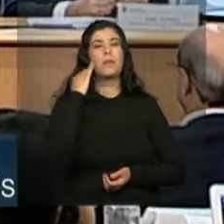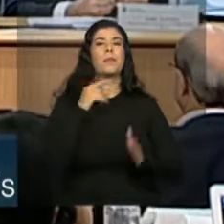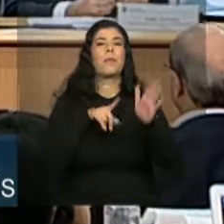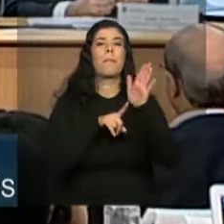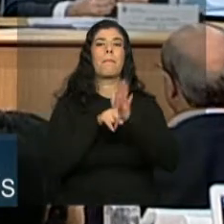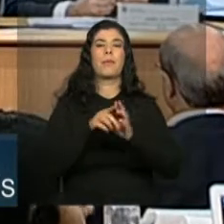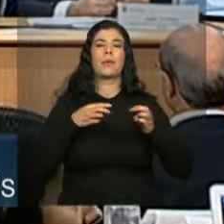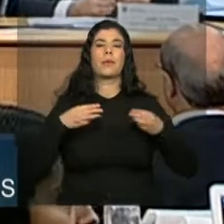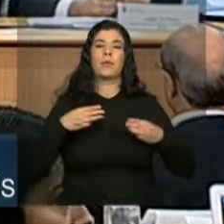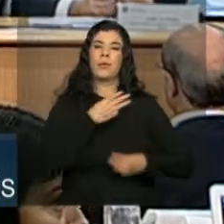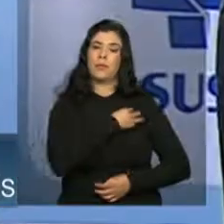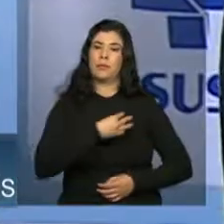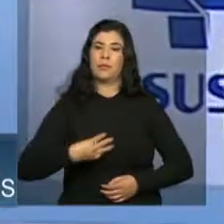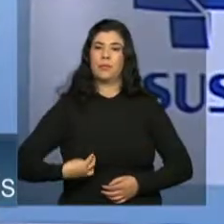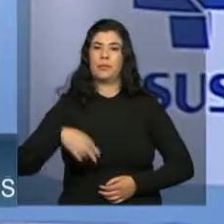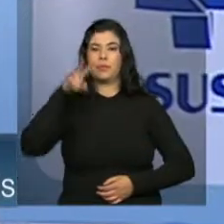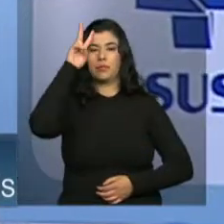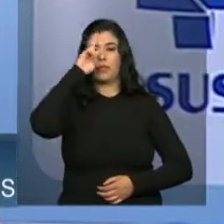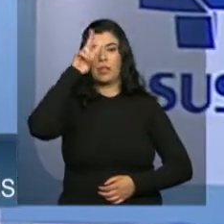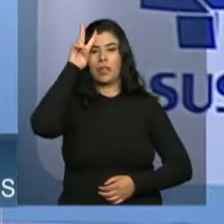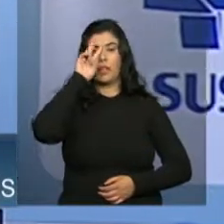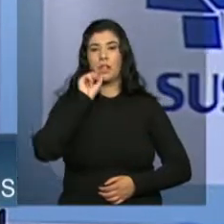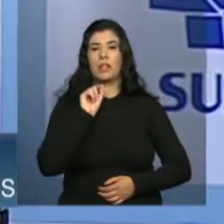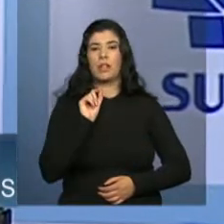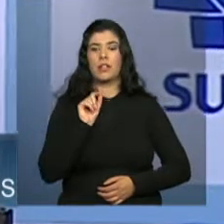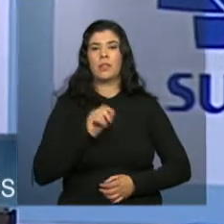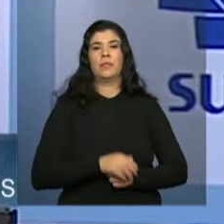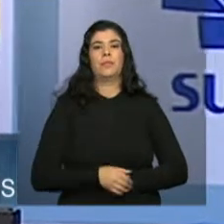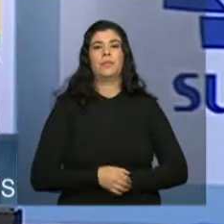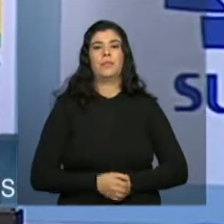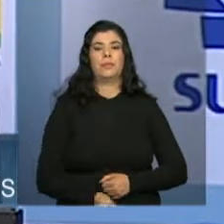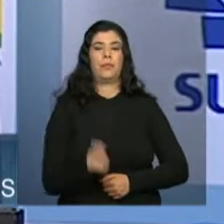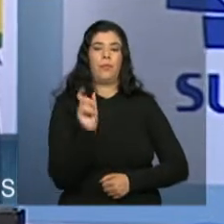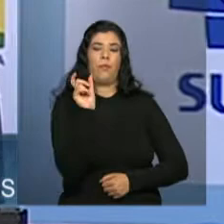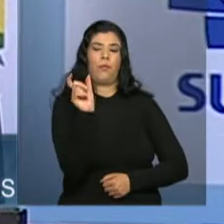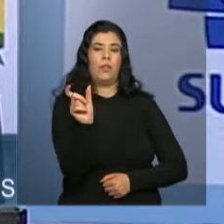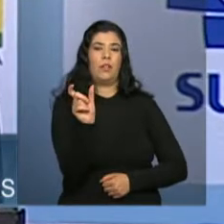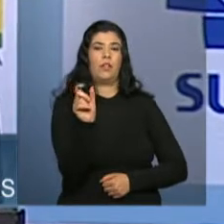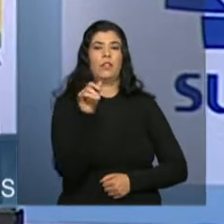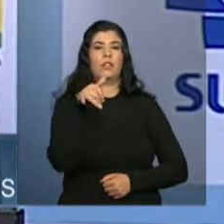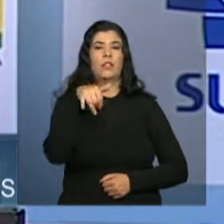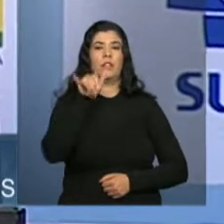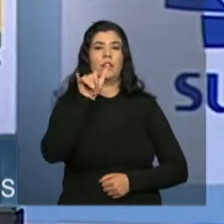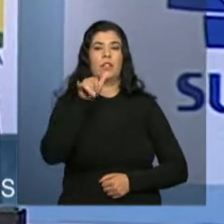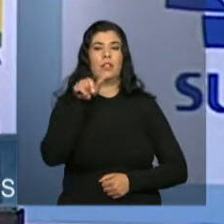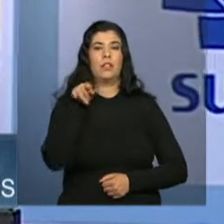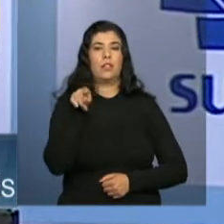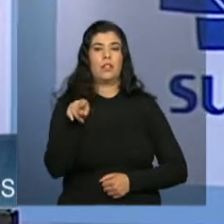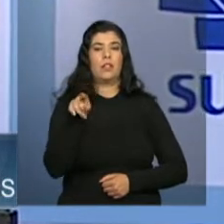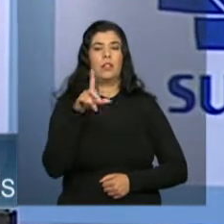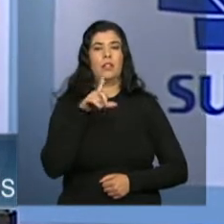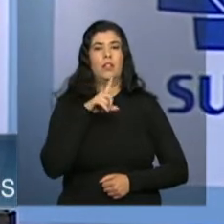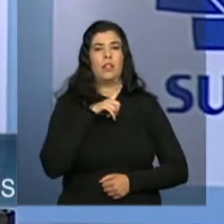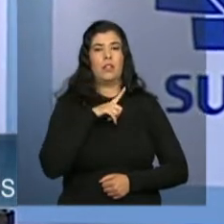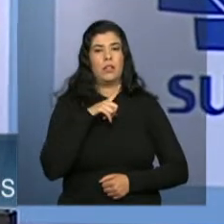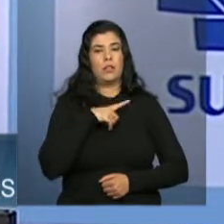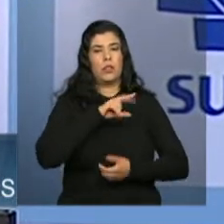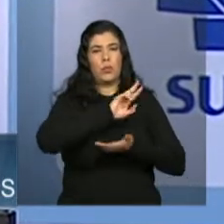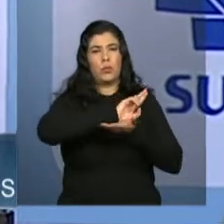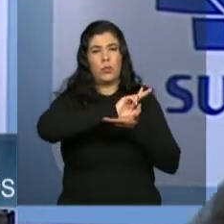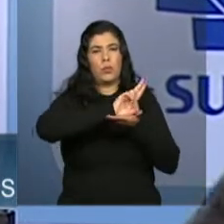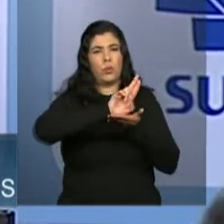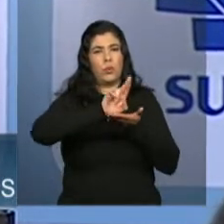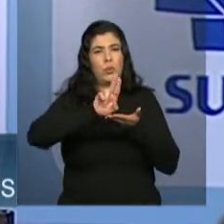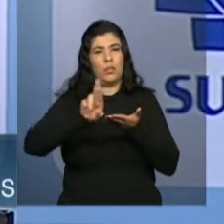pergunta dele o ministro por exemplo vamos lembrar também que no fator Y gente leva em conta uma série né